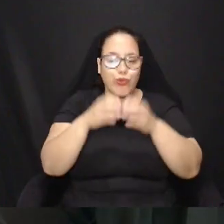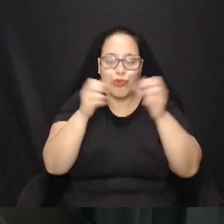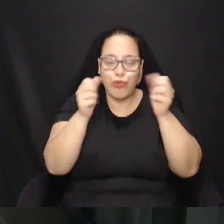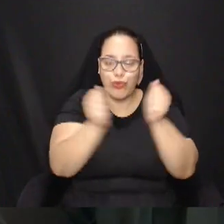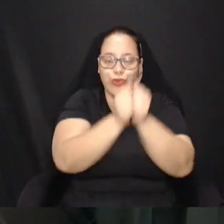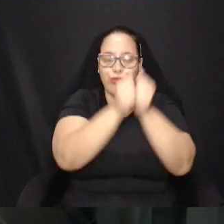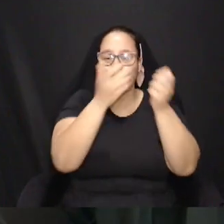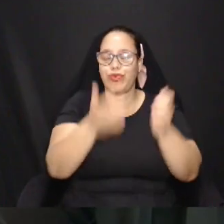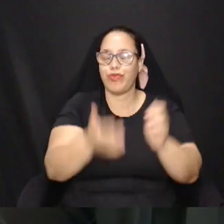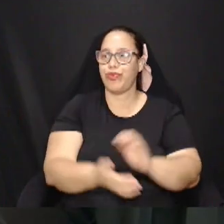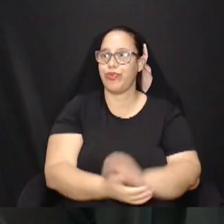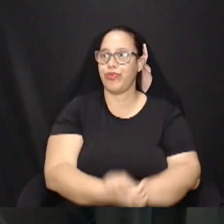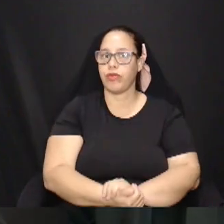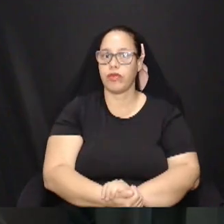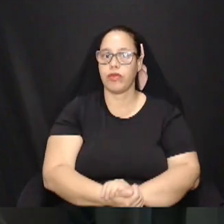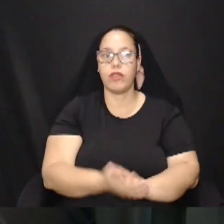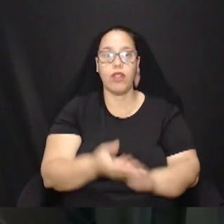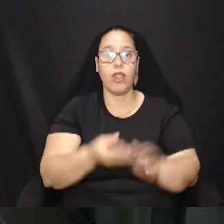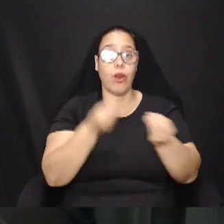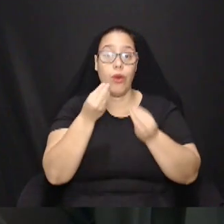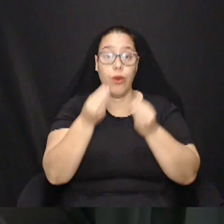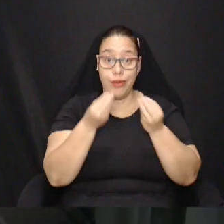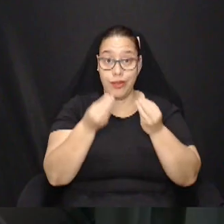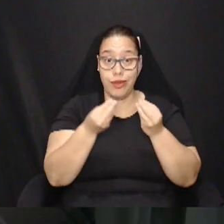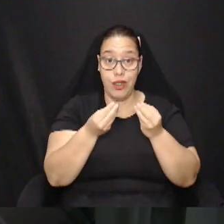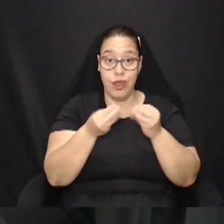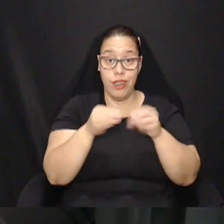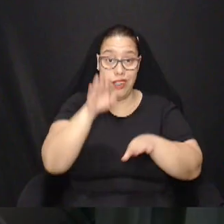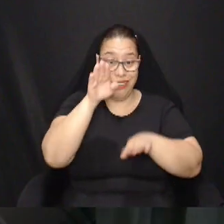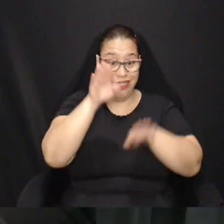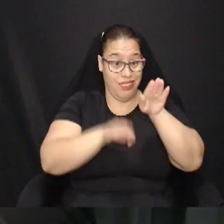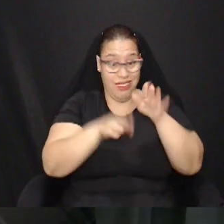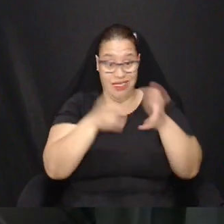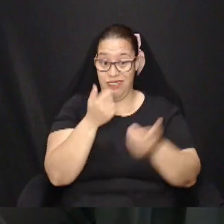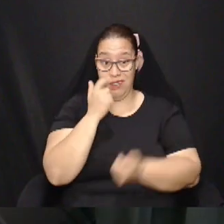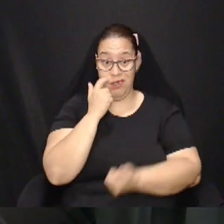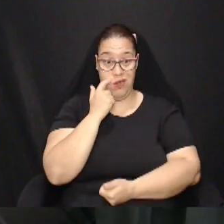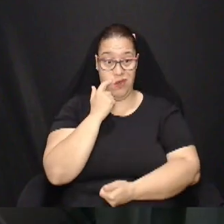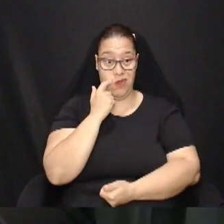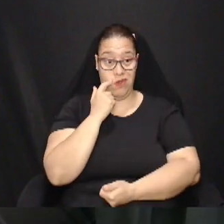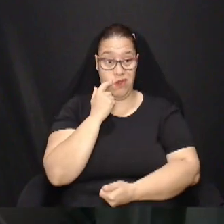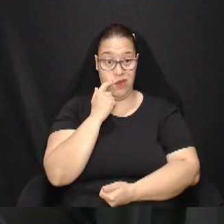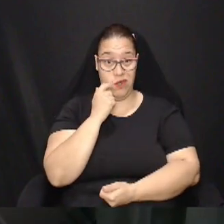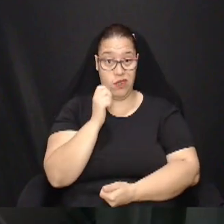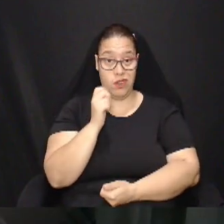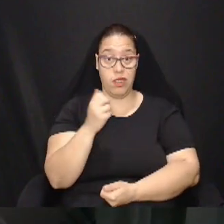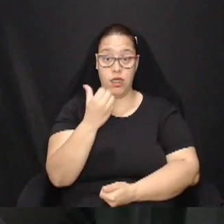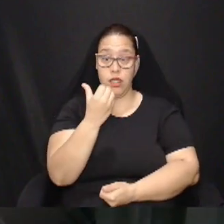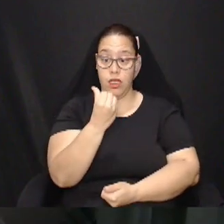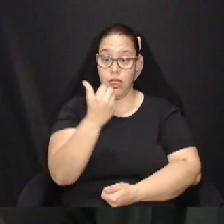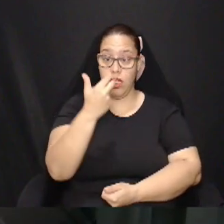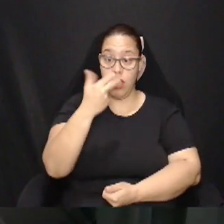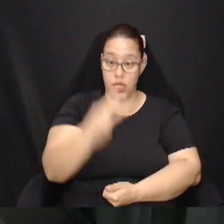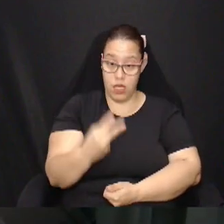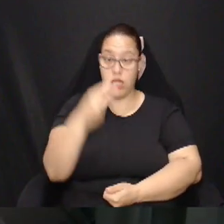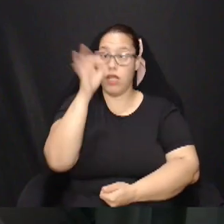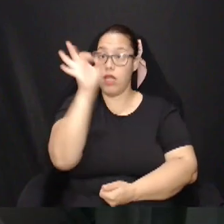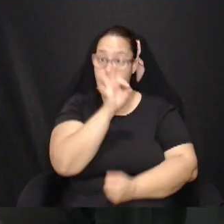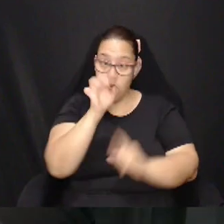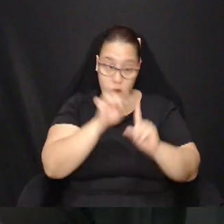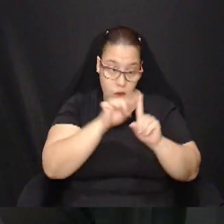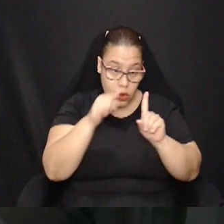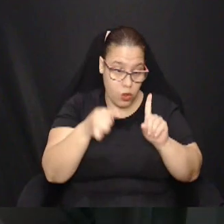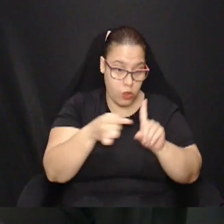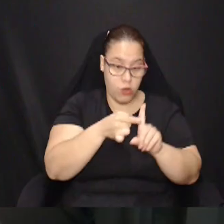como pode ser? De novo, eu quero trazer esta cifra porque é alarmante. 62% das gravidezes no estado de São